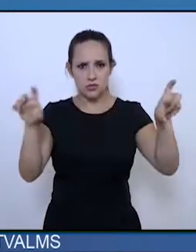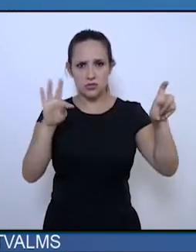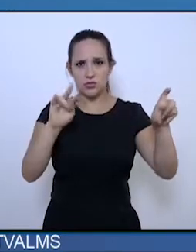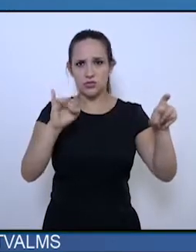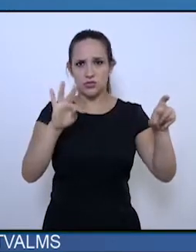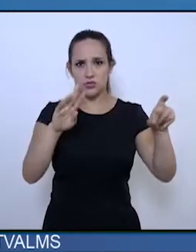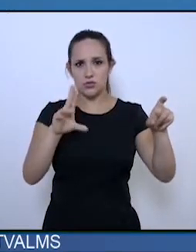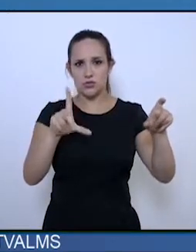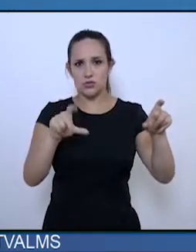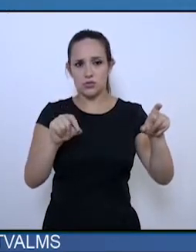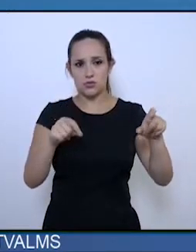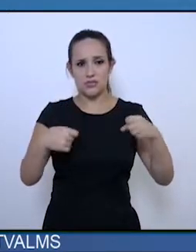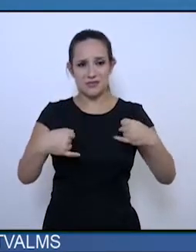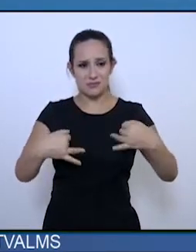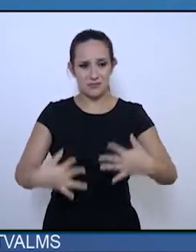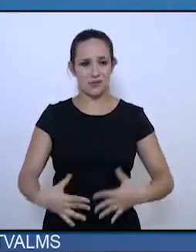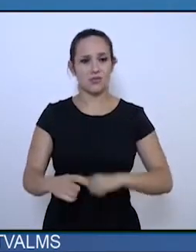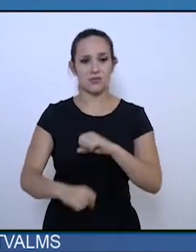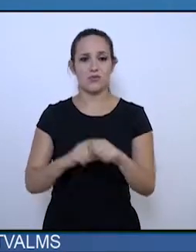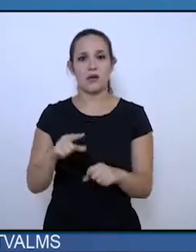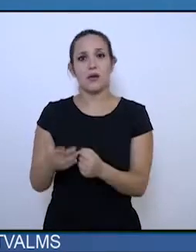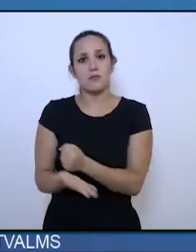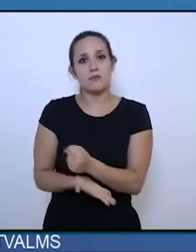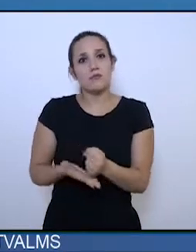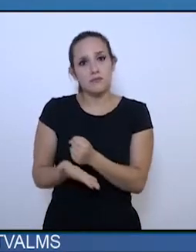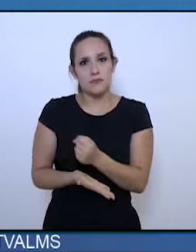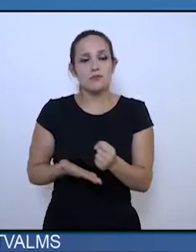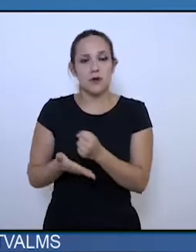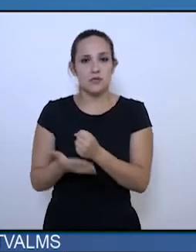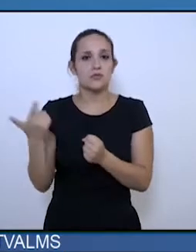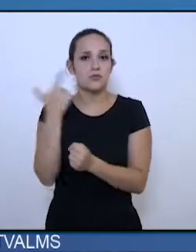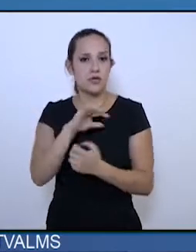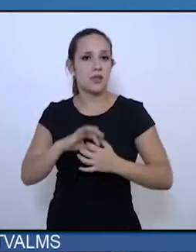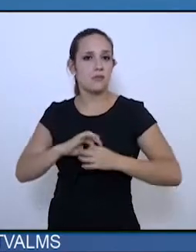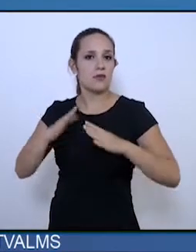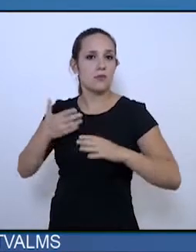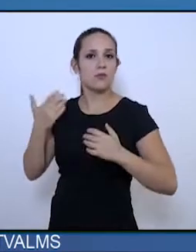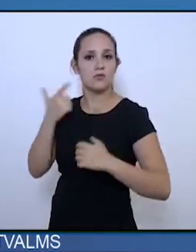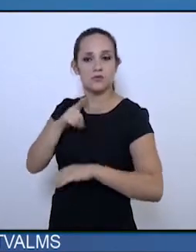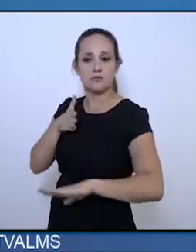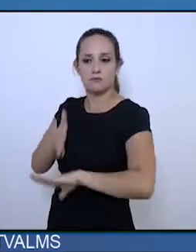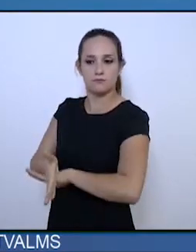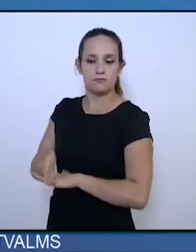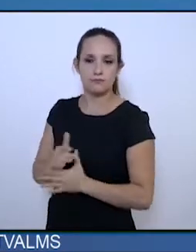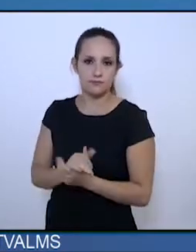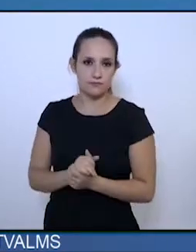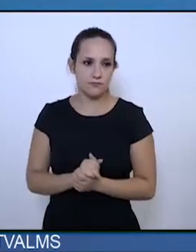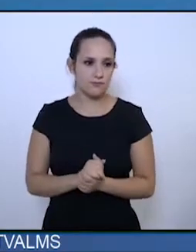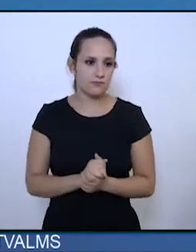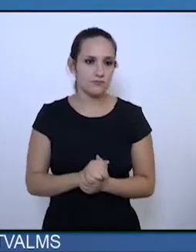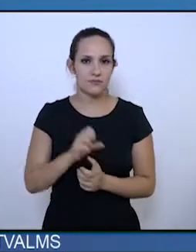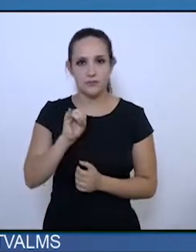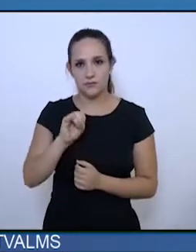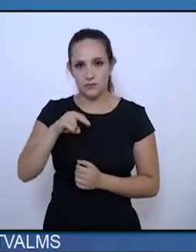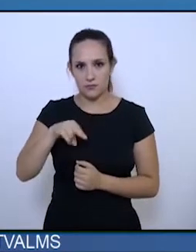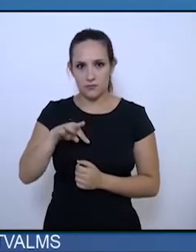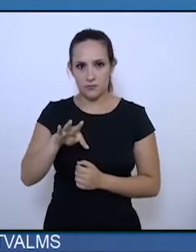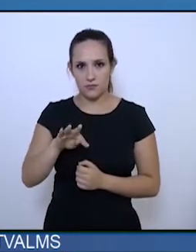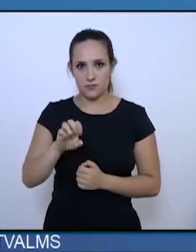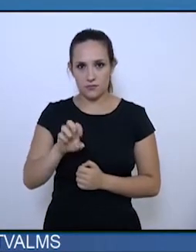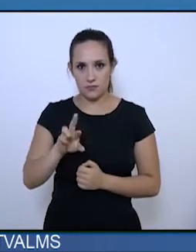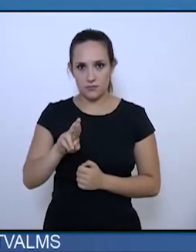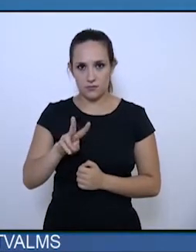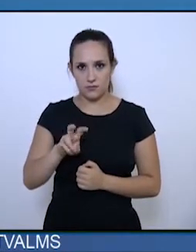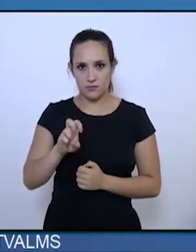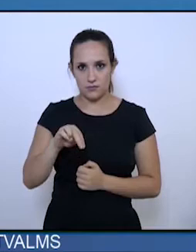incisos, nos quais deveriam fundamentar a intervenção. A justificativa, que não se confunde com a